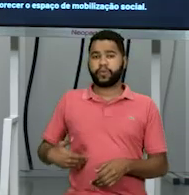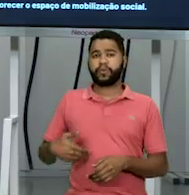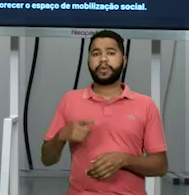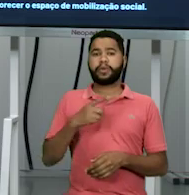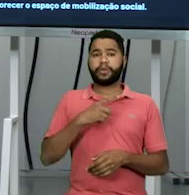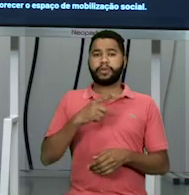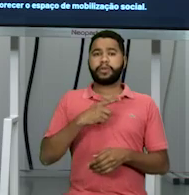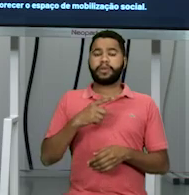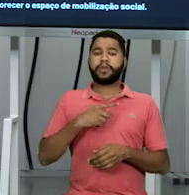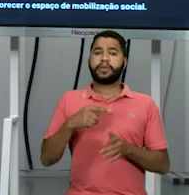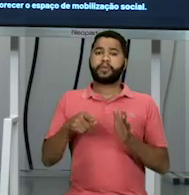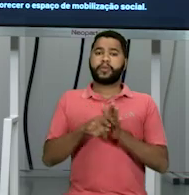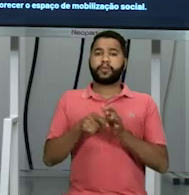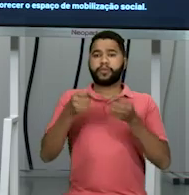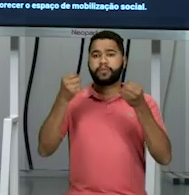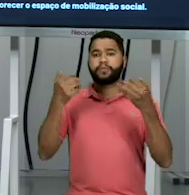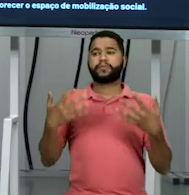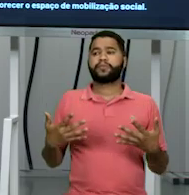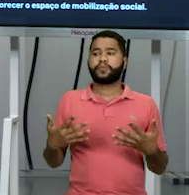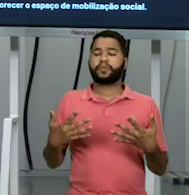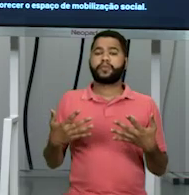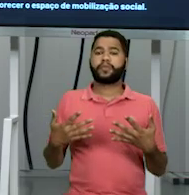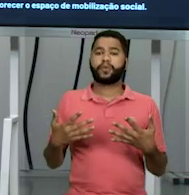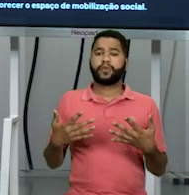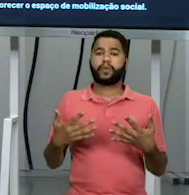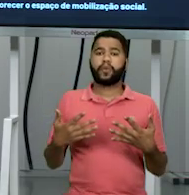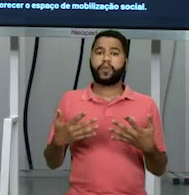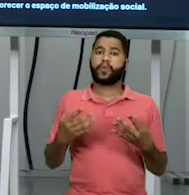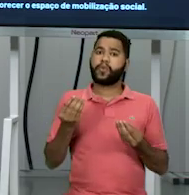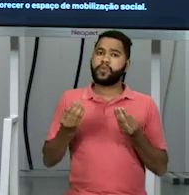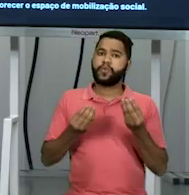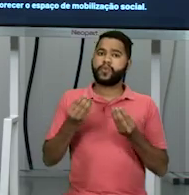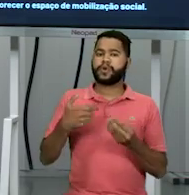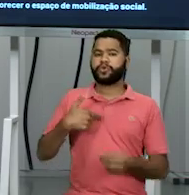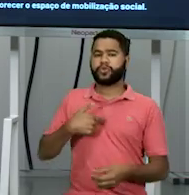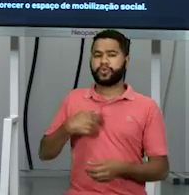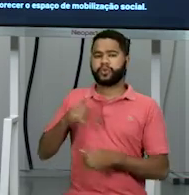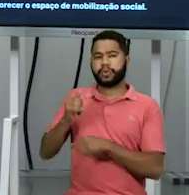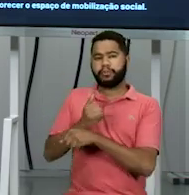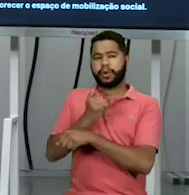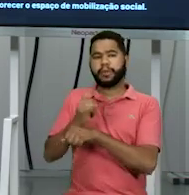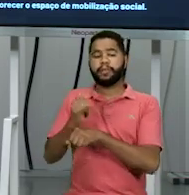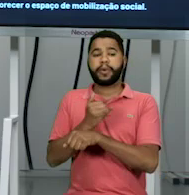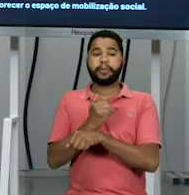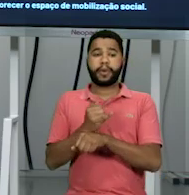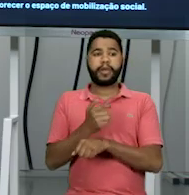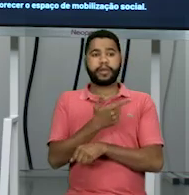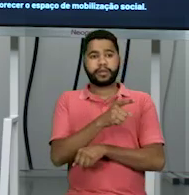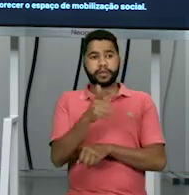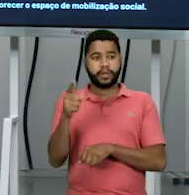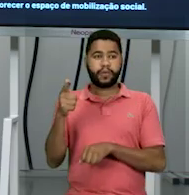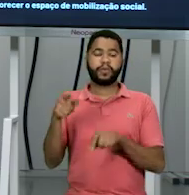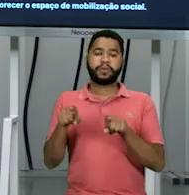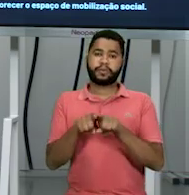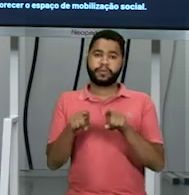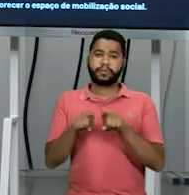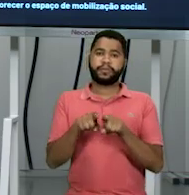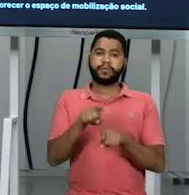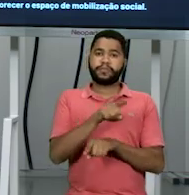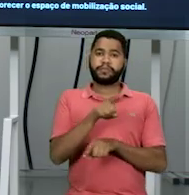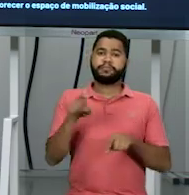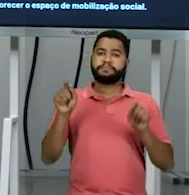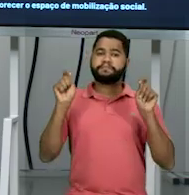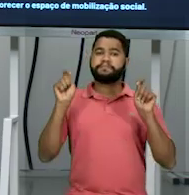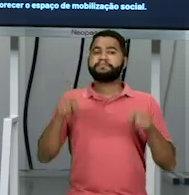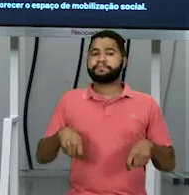ter, como falei agora há pouco, como o Getúlio vai construindo essas estratégias. Aqui tem outras questões também que vocês vão